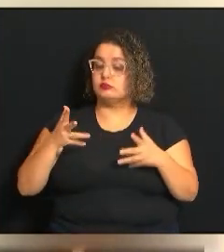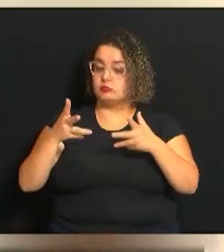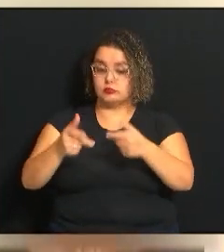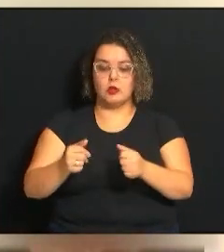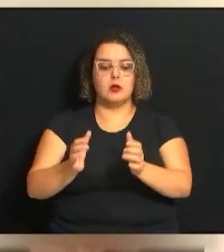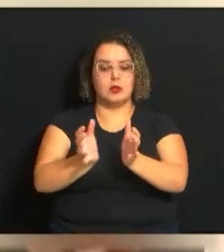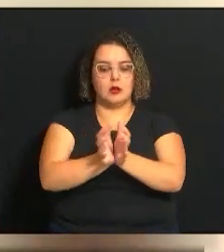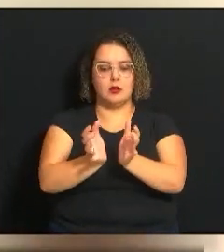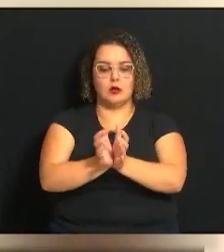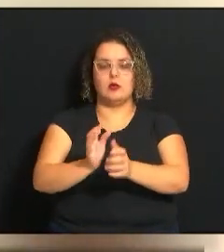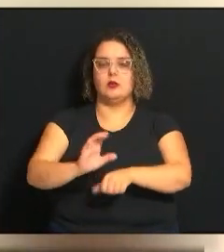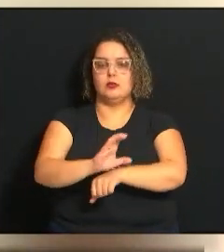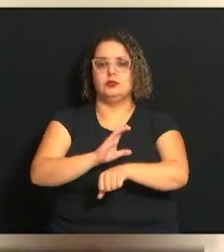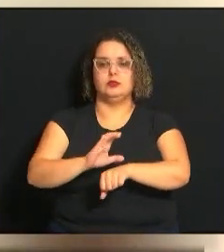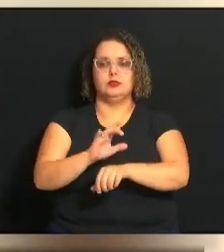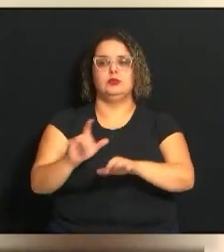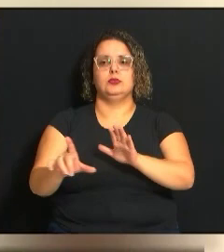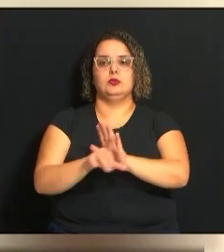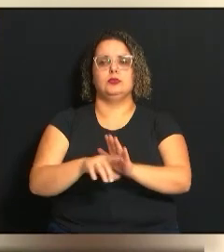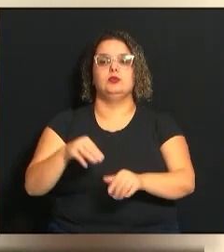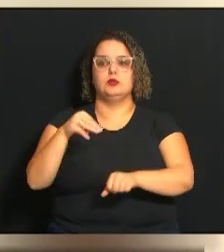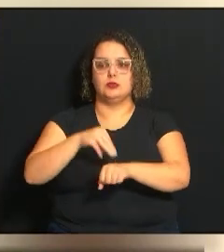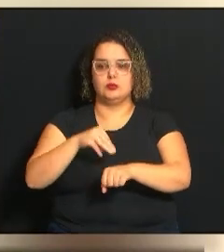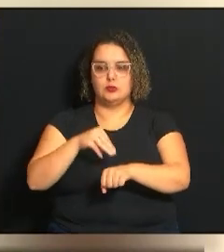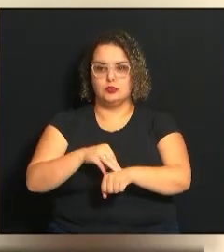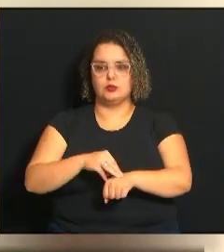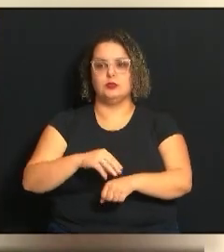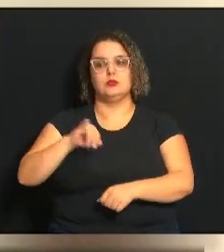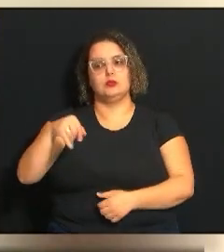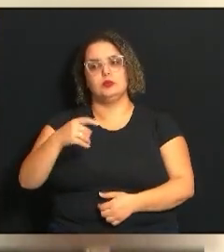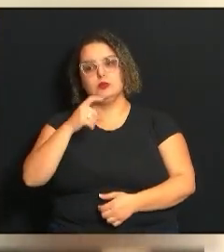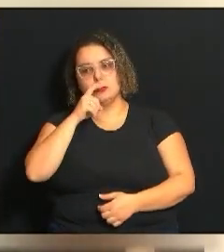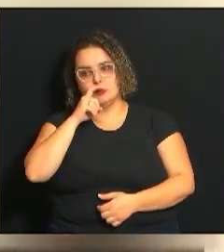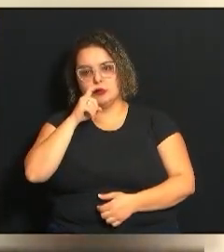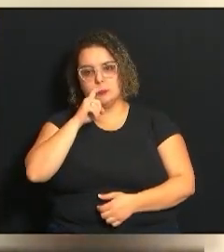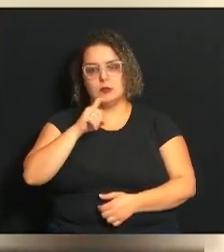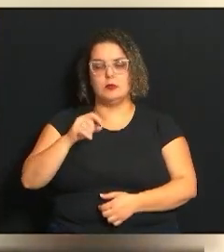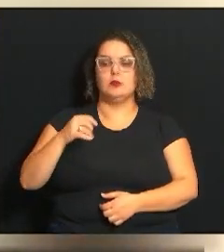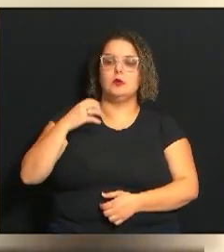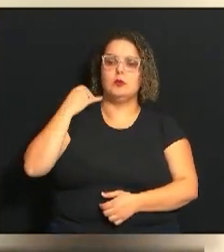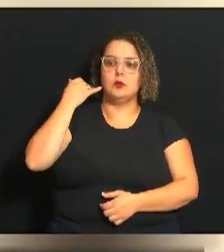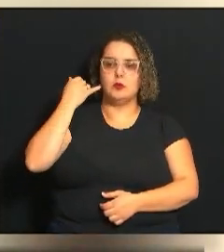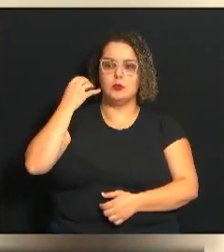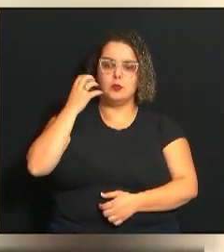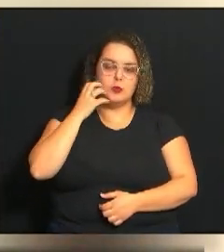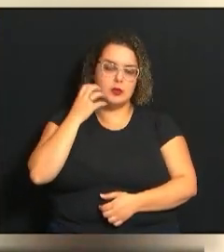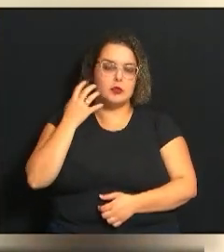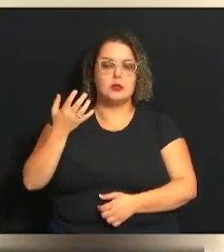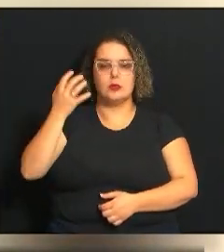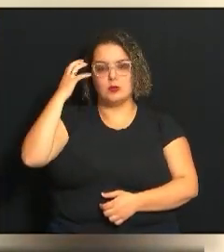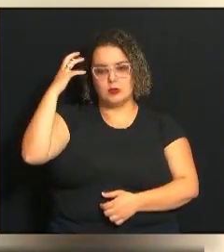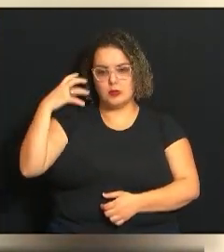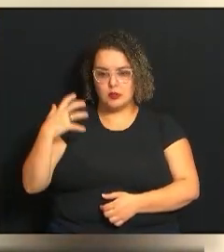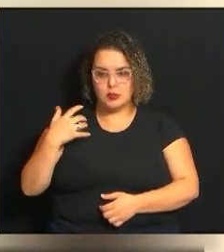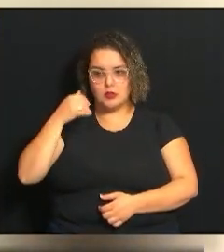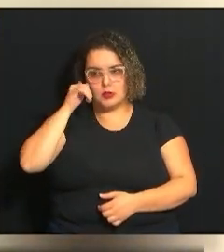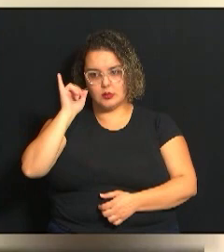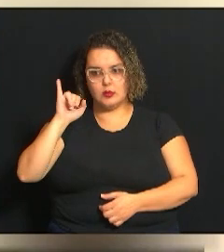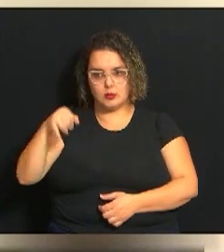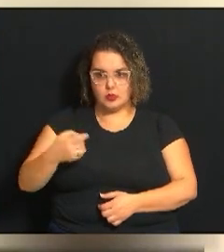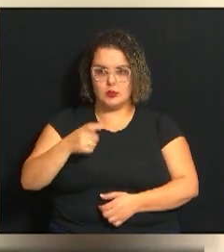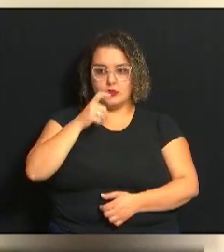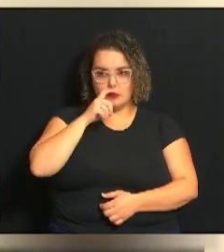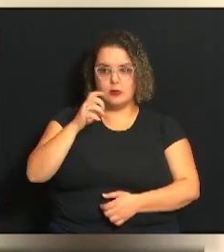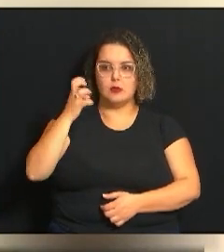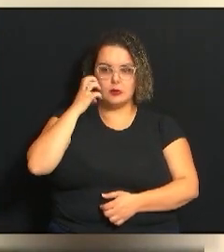de Constituição e Legalidade, com seus membros, como o Schneider, o Igor, a Guida, o Paulo Búfalo, que são o Schneider, o Igor, o